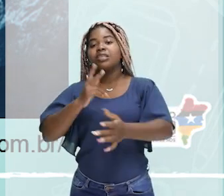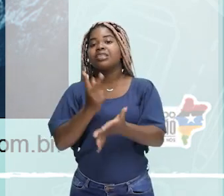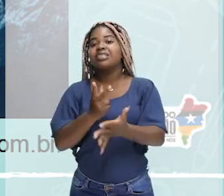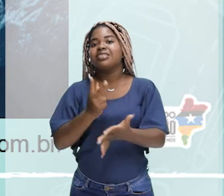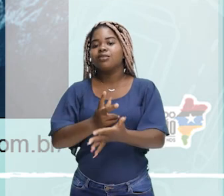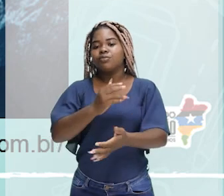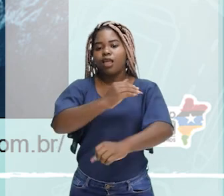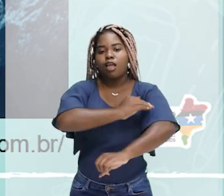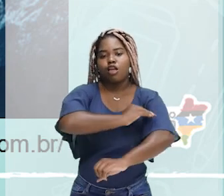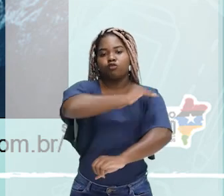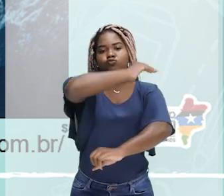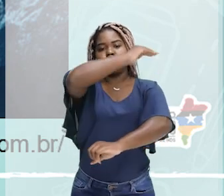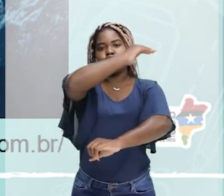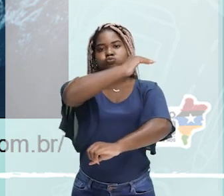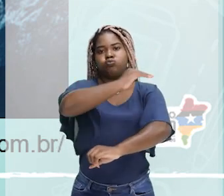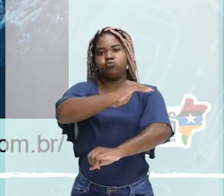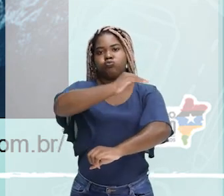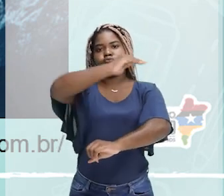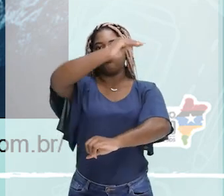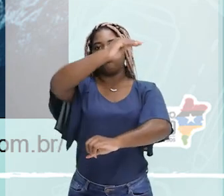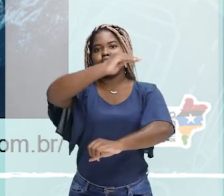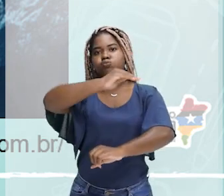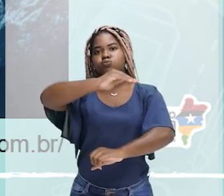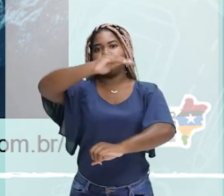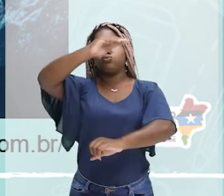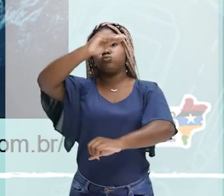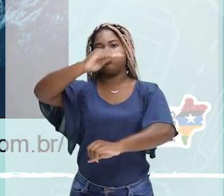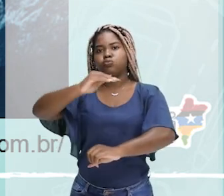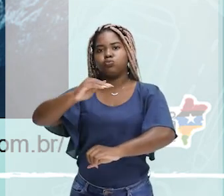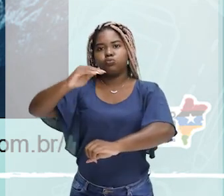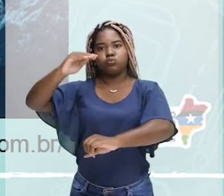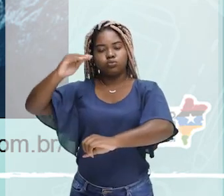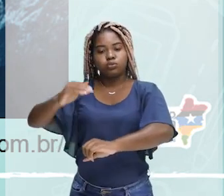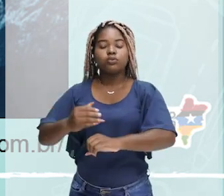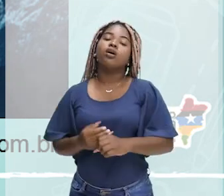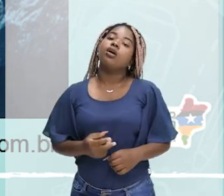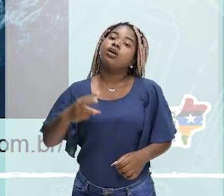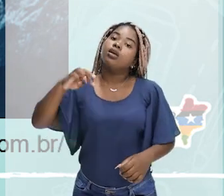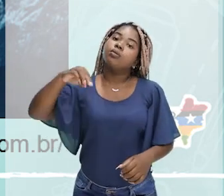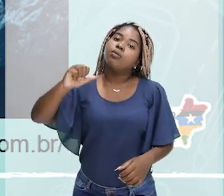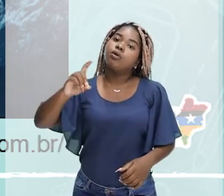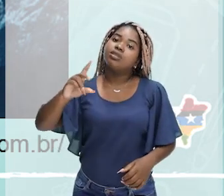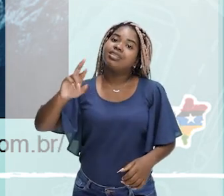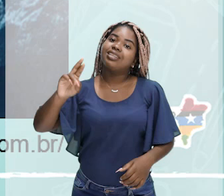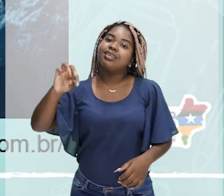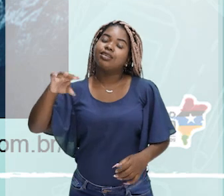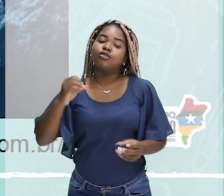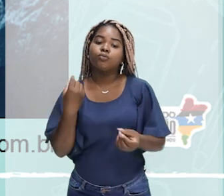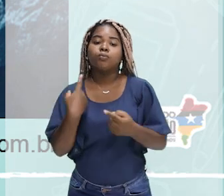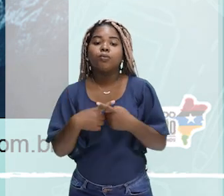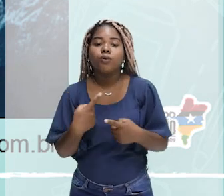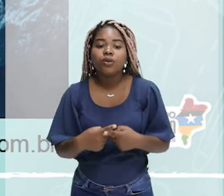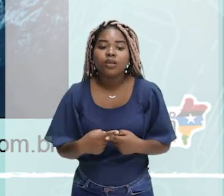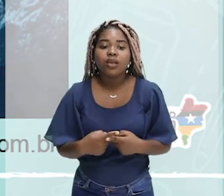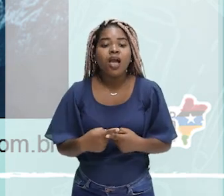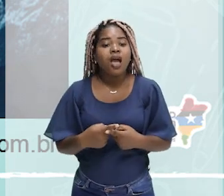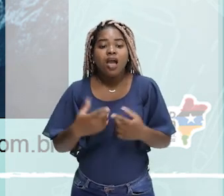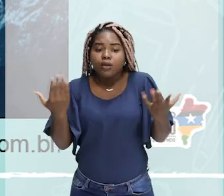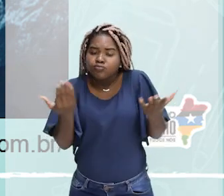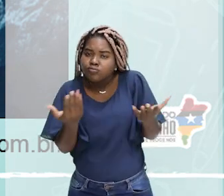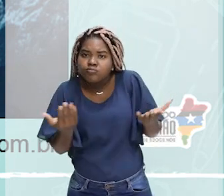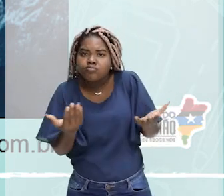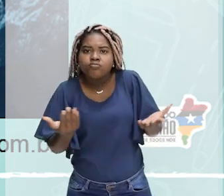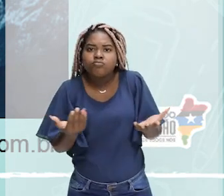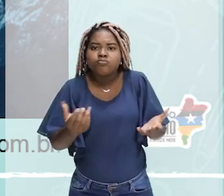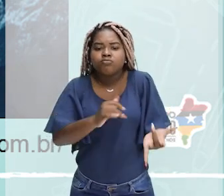vocês podem ver na imagem, né? E moderno por quê? Porque são as estruturas mais recentes do nosso planeta. Quando a gente fala